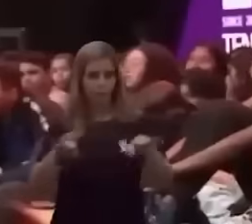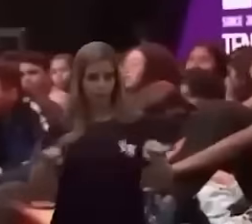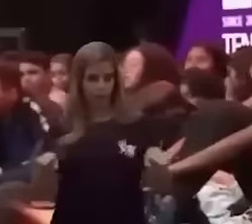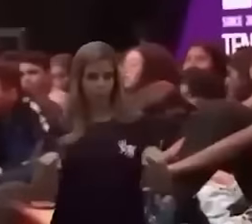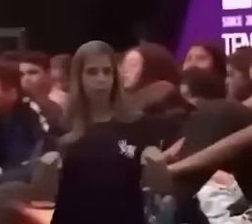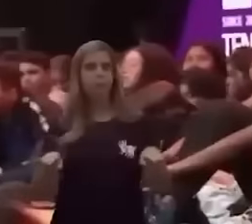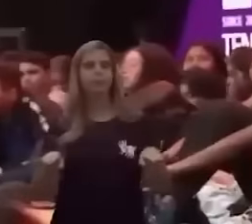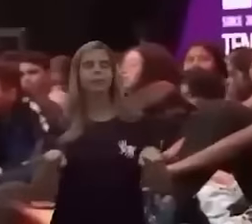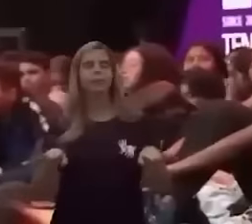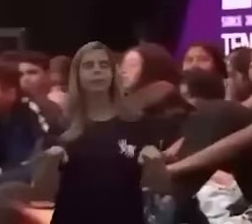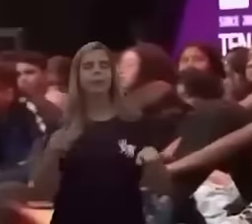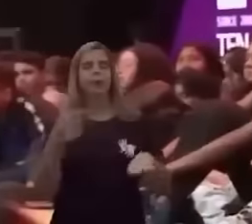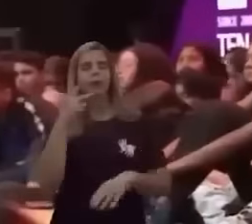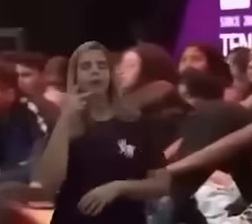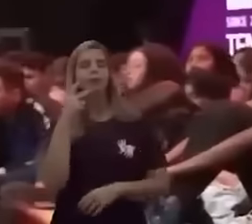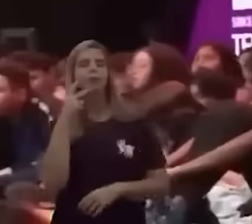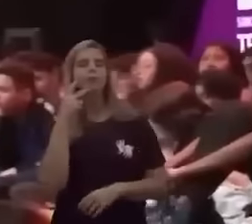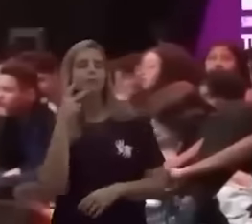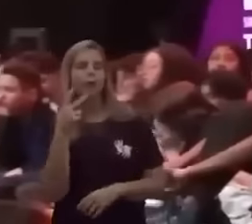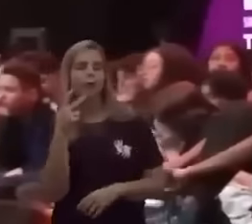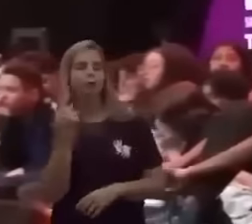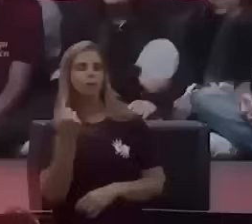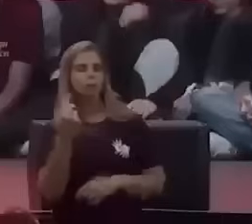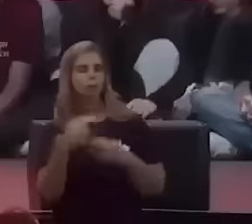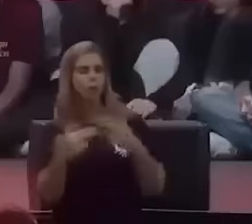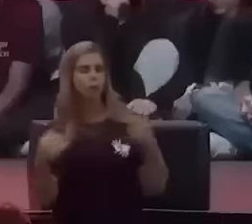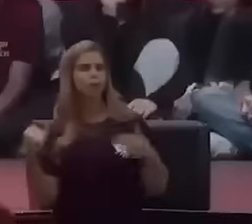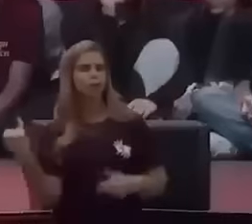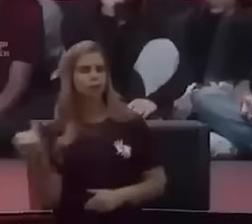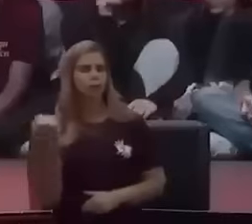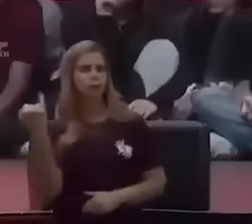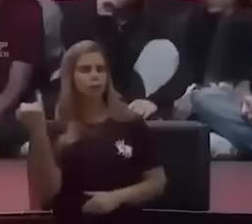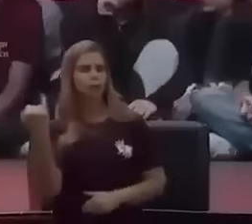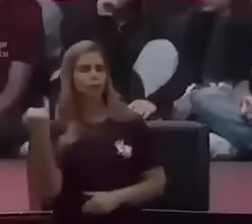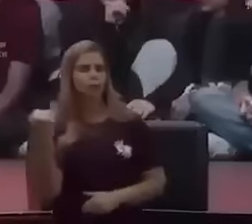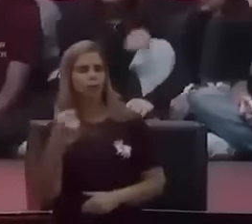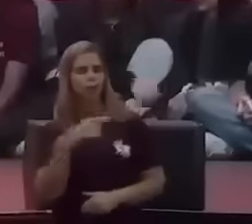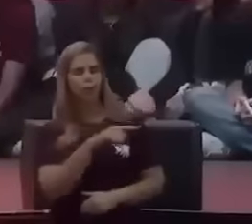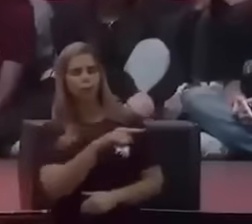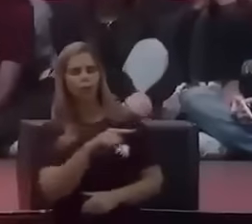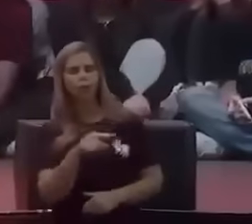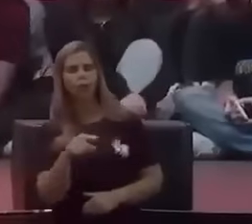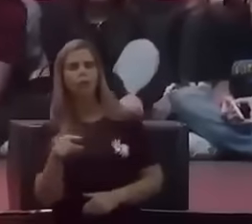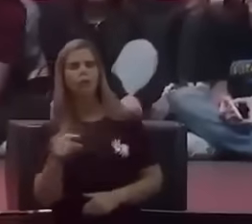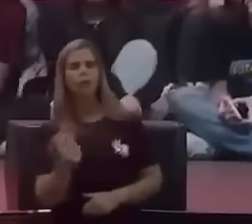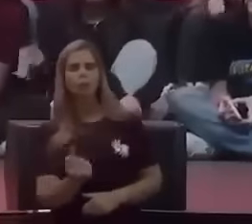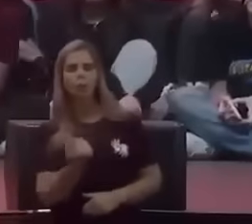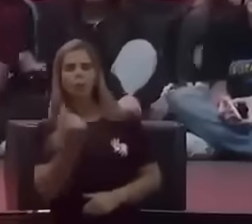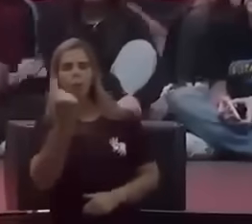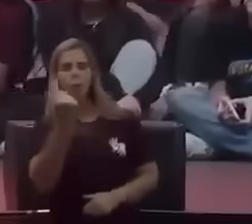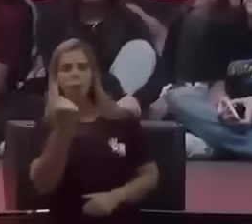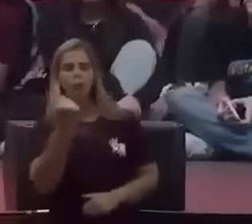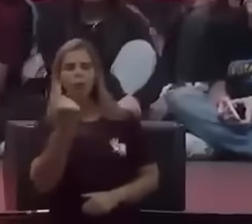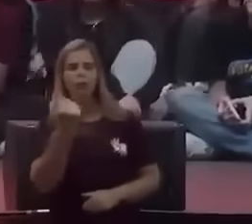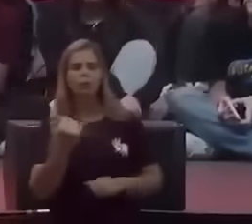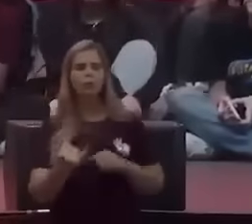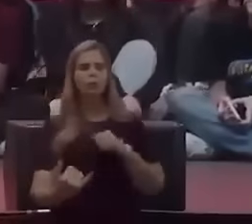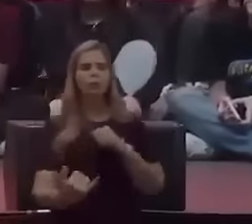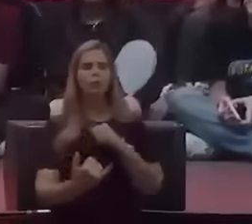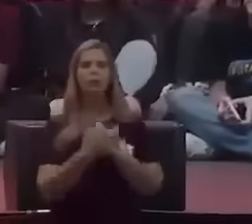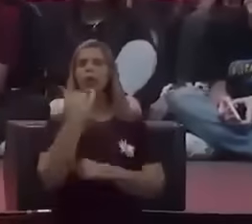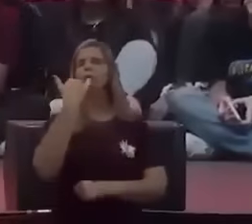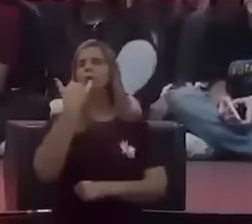alarmante. Jesus diz assim: um de vós há de me trair. E os discípulos entraram em